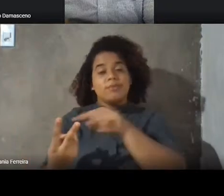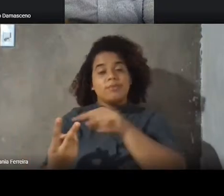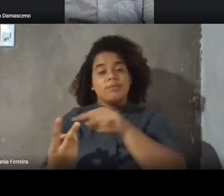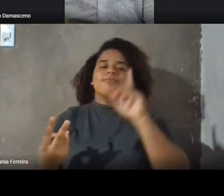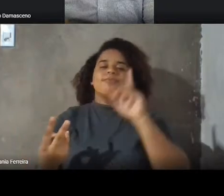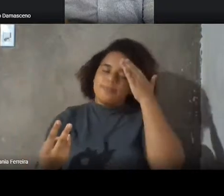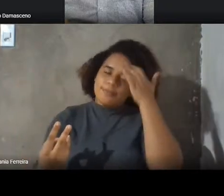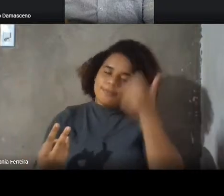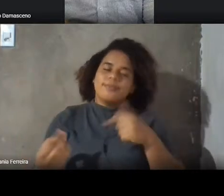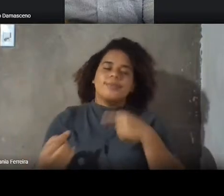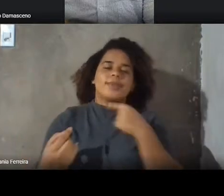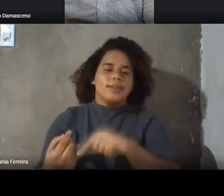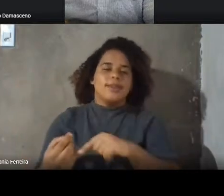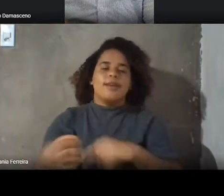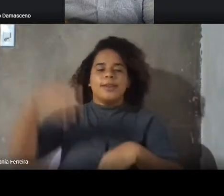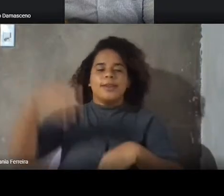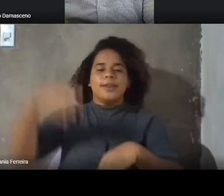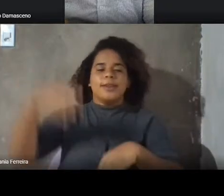é inquestionável, tá?